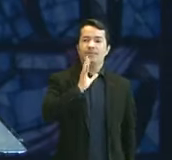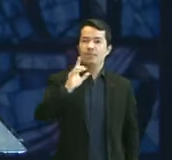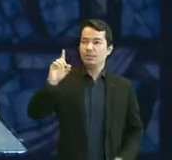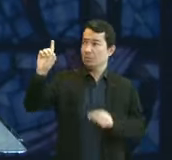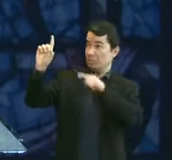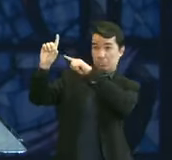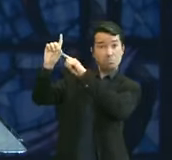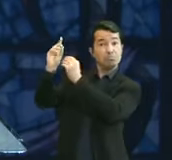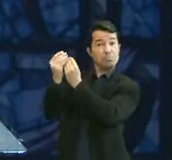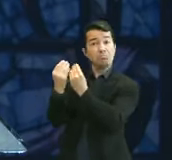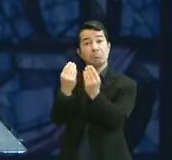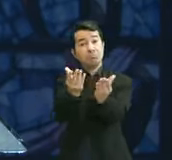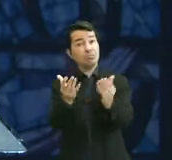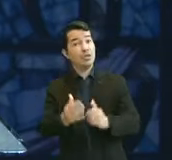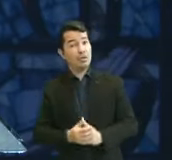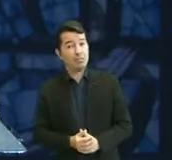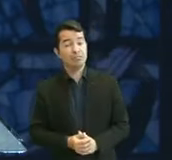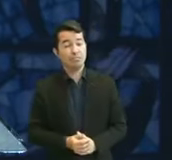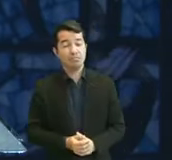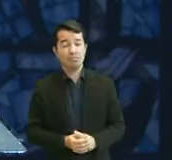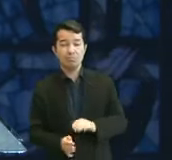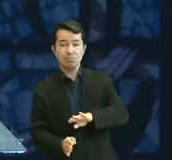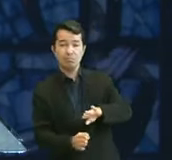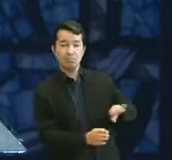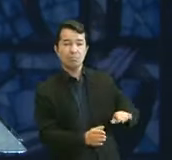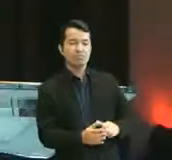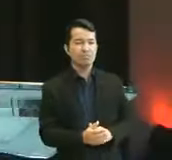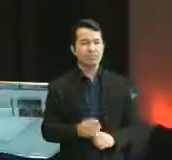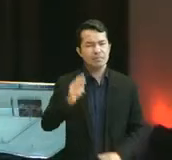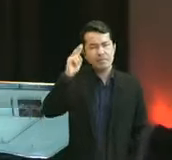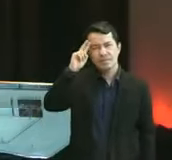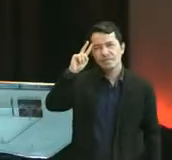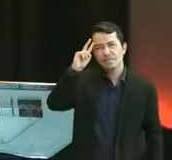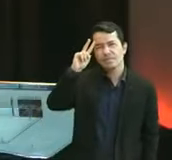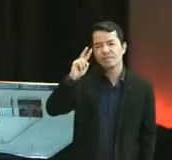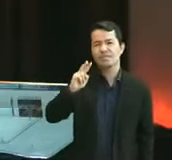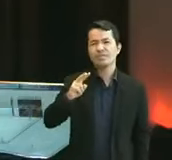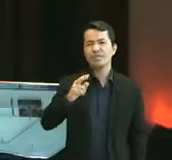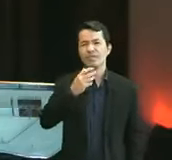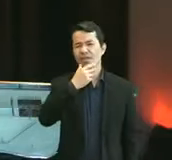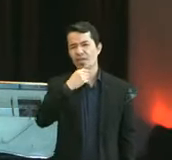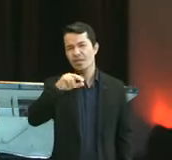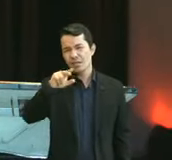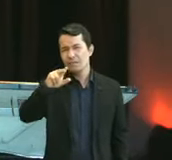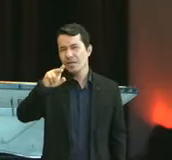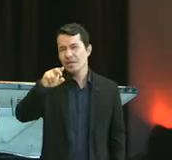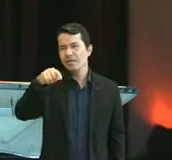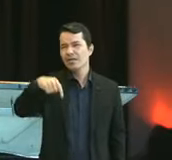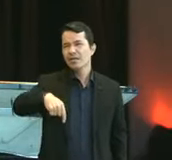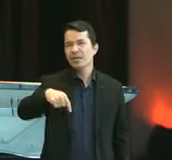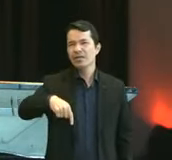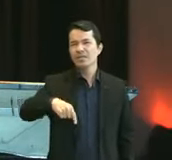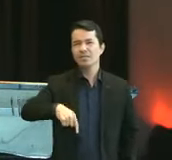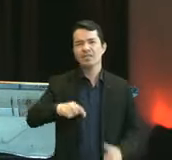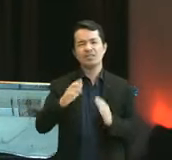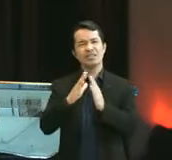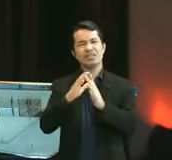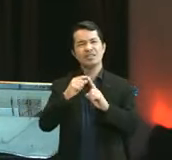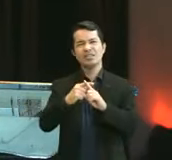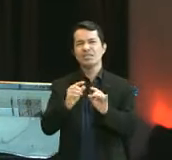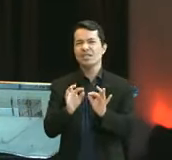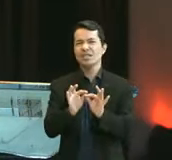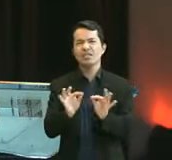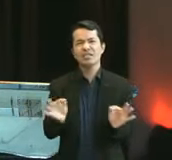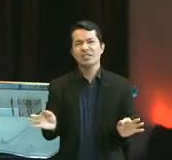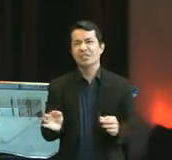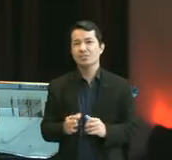Eu lembro de um irmão aqui da igreja simples, mas que tinha uma habilidade musical